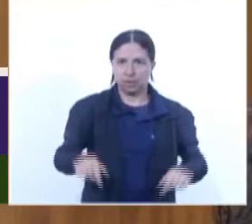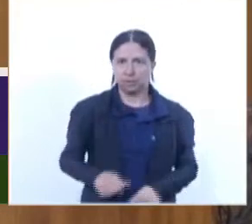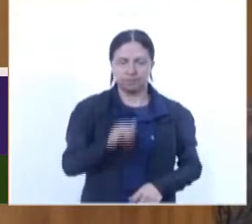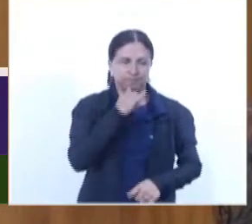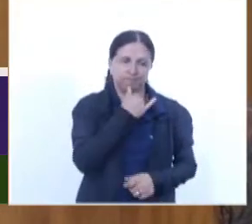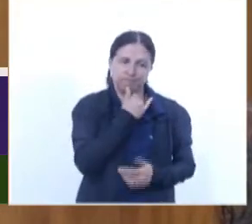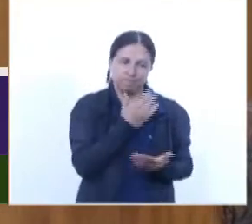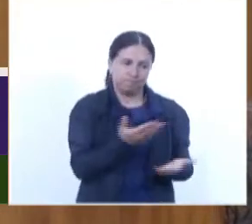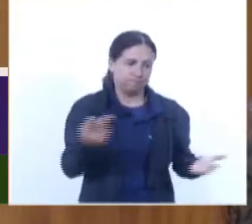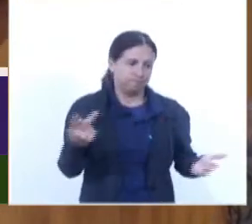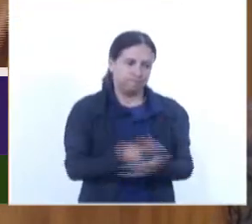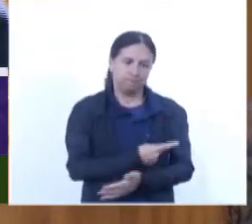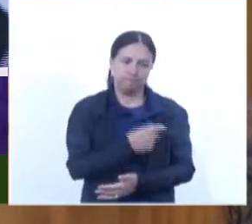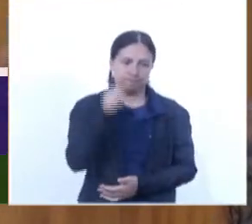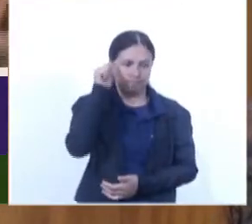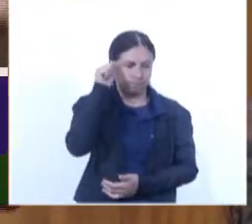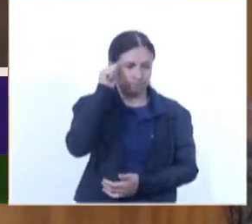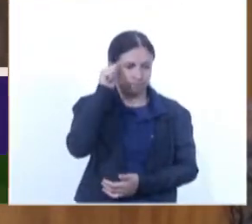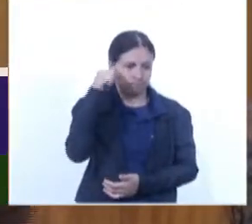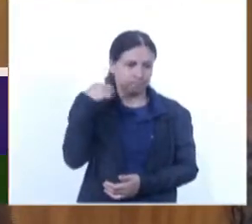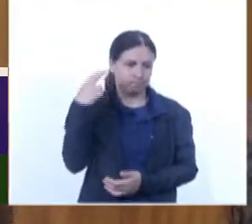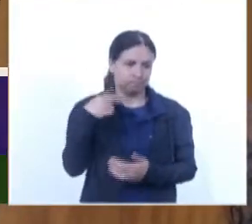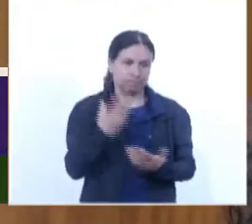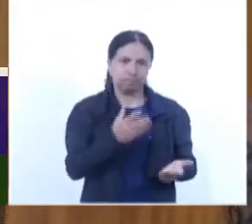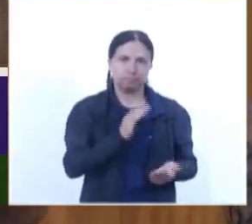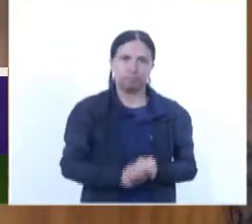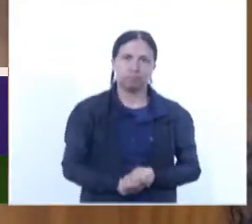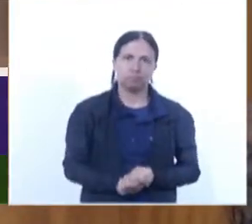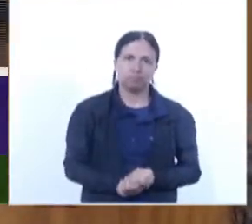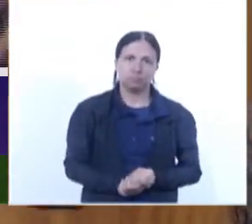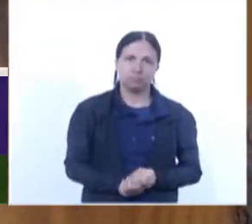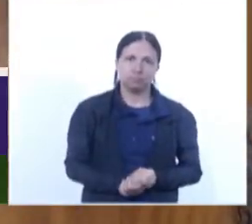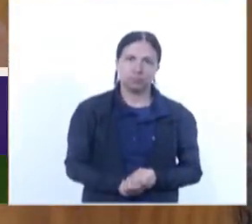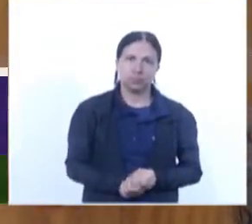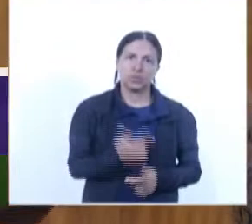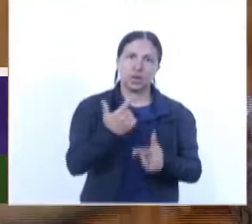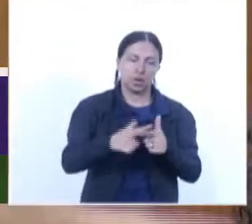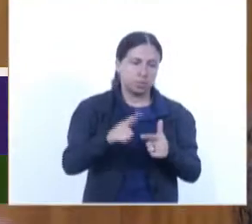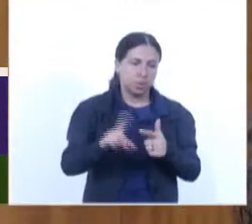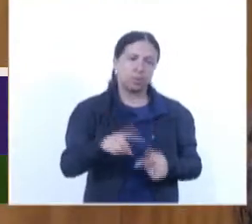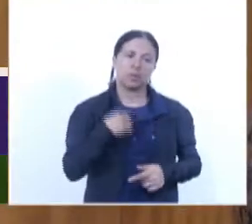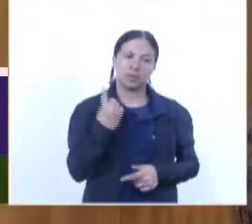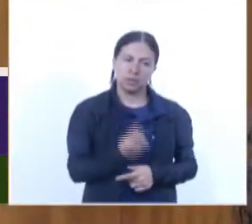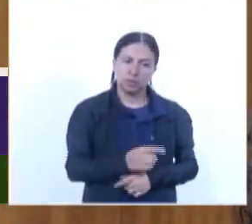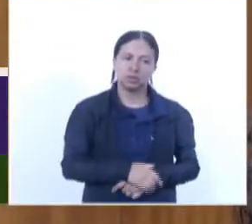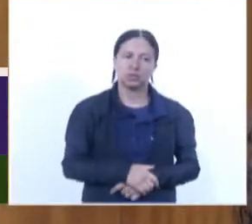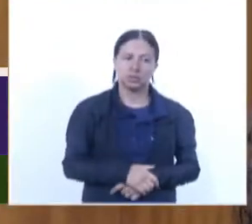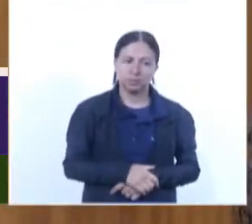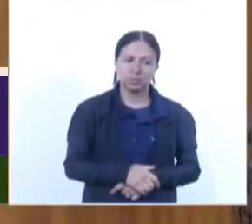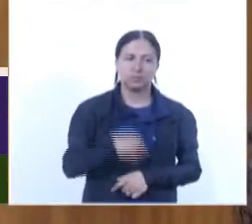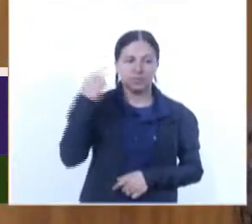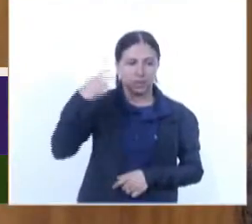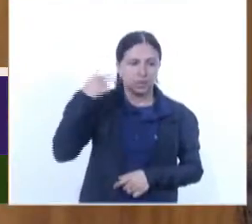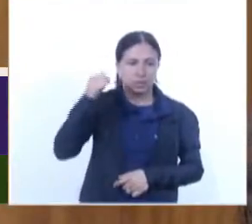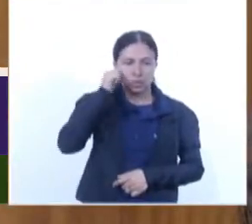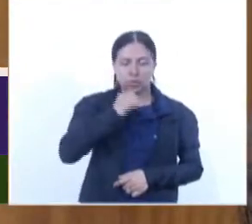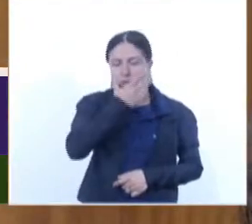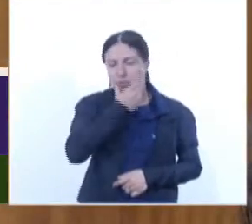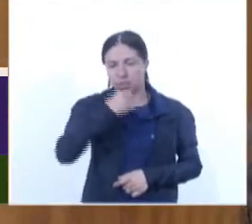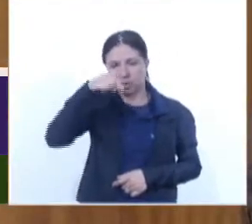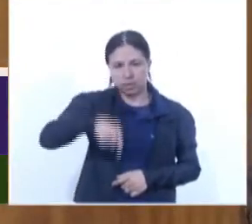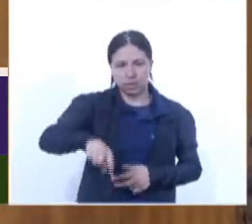ocorrido Vereador Amanda e isso afeta todos nós enquanto vereadores e vereadoras dessa casa afeta ou